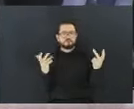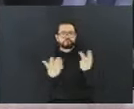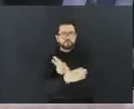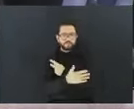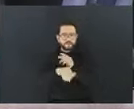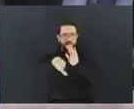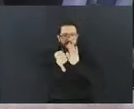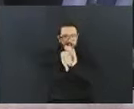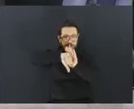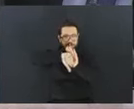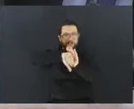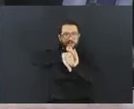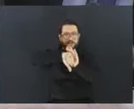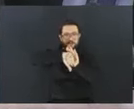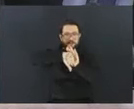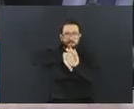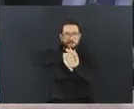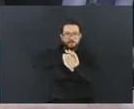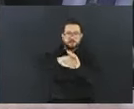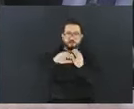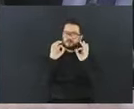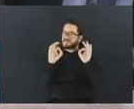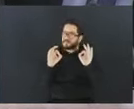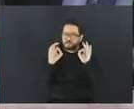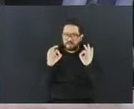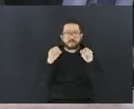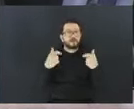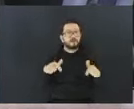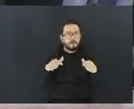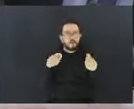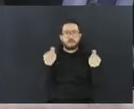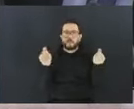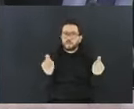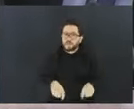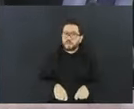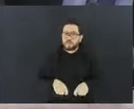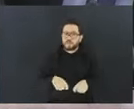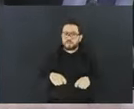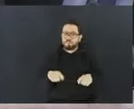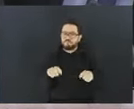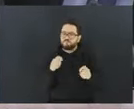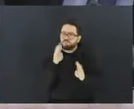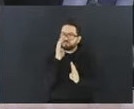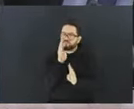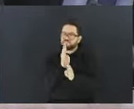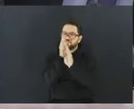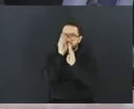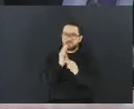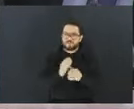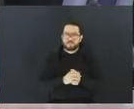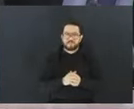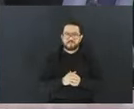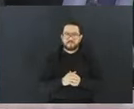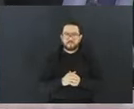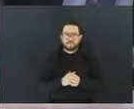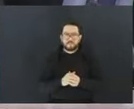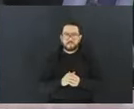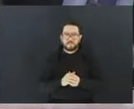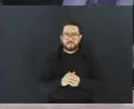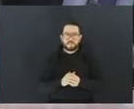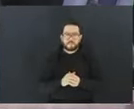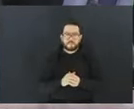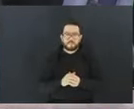aquela região, com certeza o trabalho da Polícia Militar vai ser mais eficiente. Em relação aos trotes, né, é um questionamento do senhor